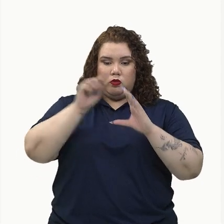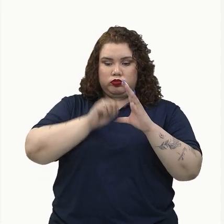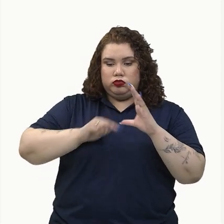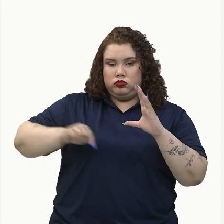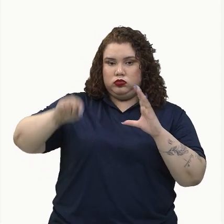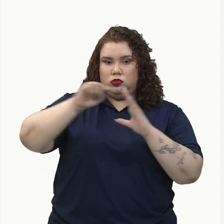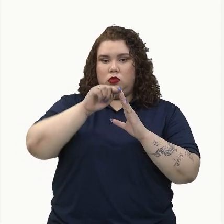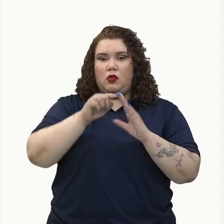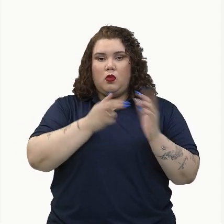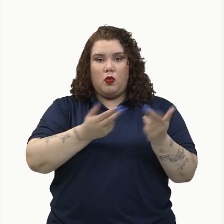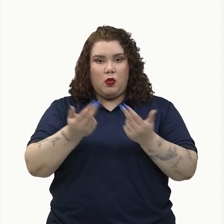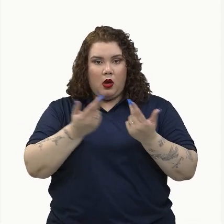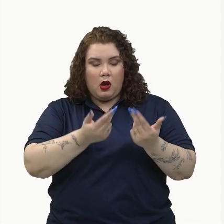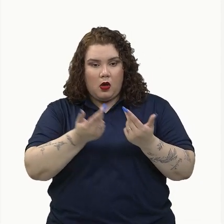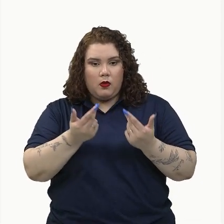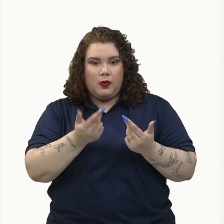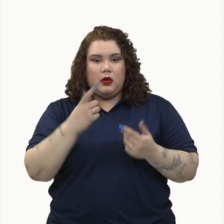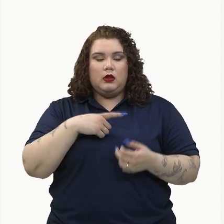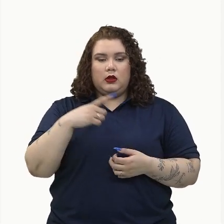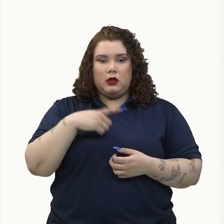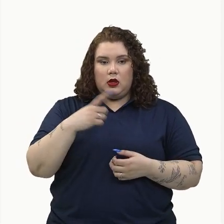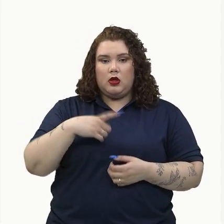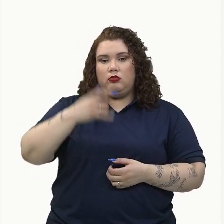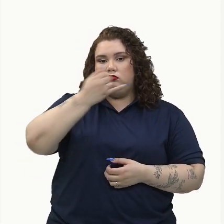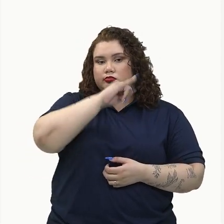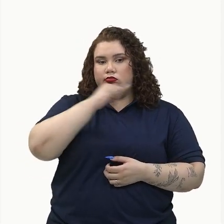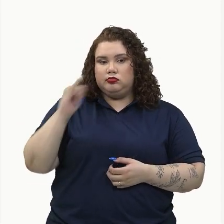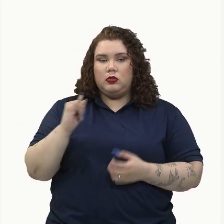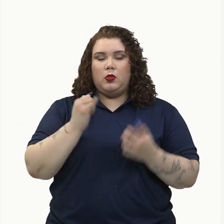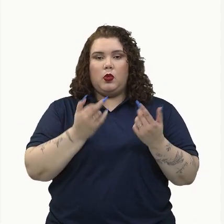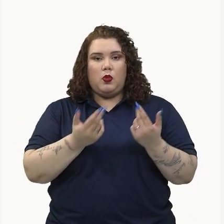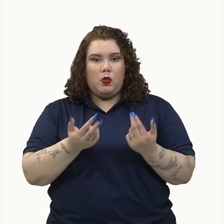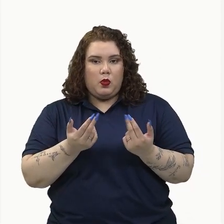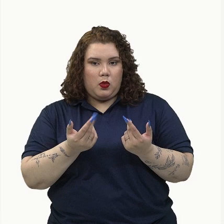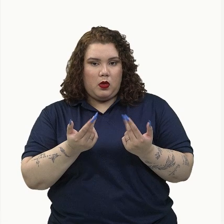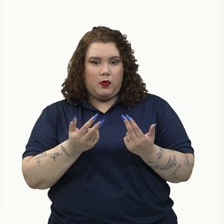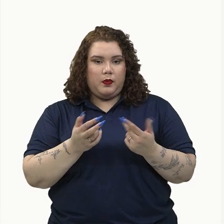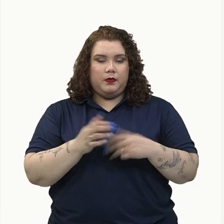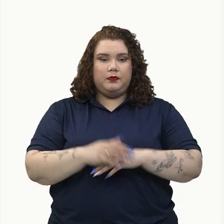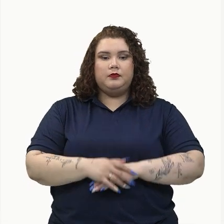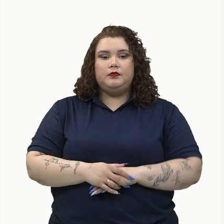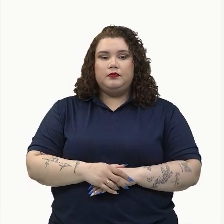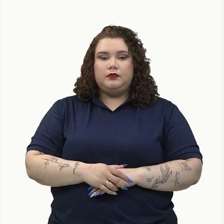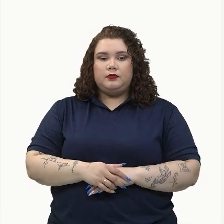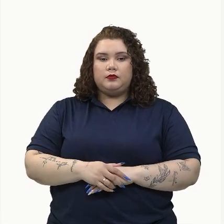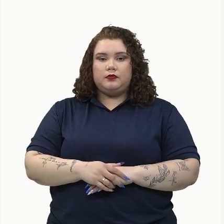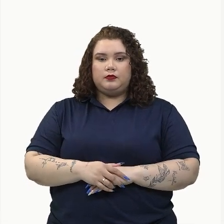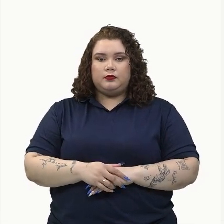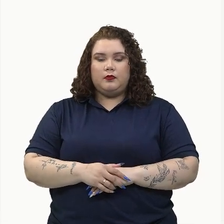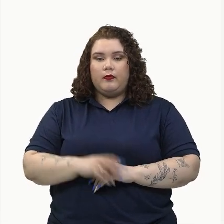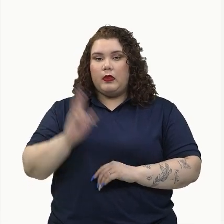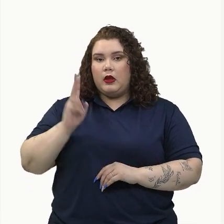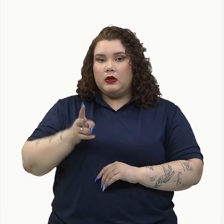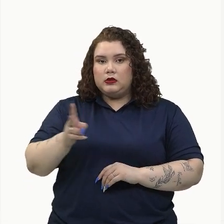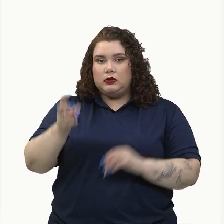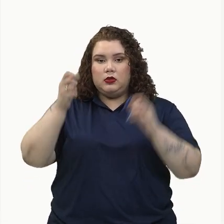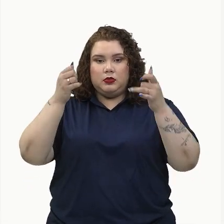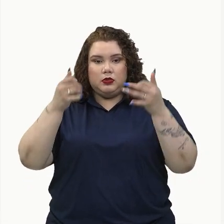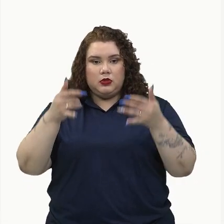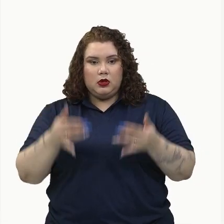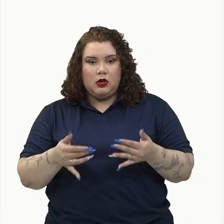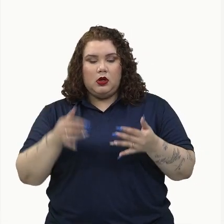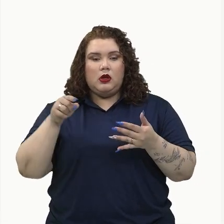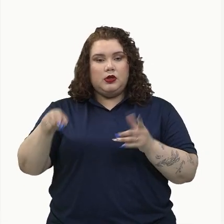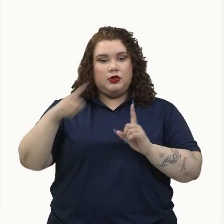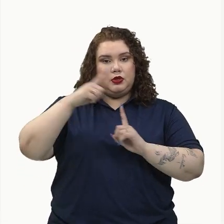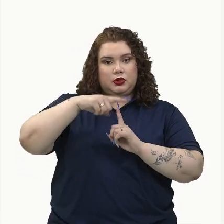mesmo ramo, serão percorridos pela mesma corrente. Toda a vida que eu estiver falando em ligação em